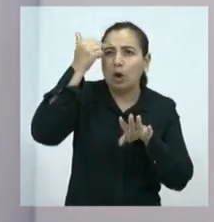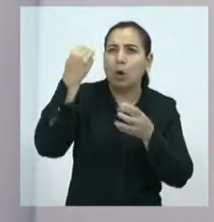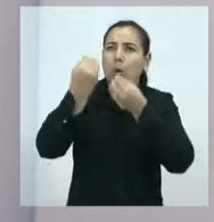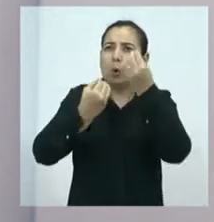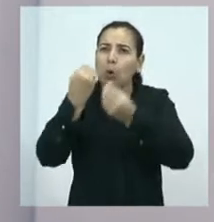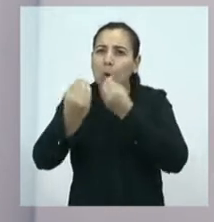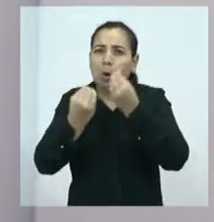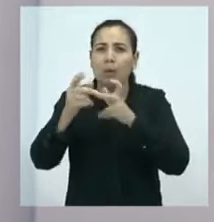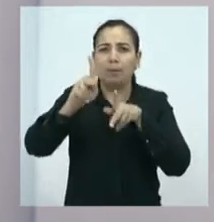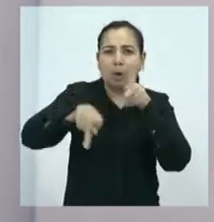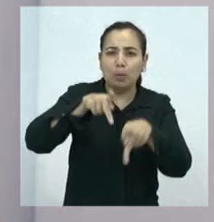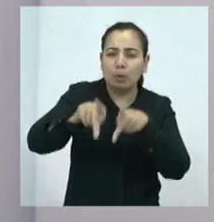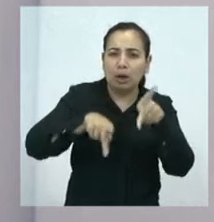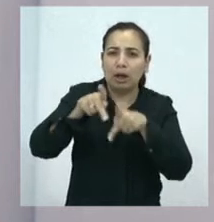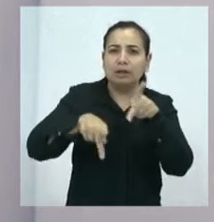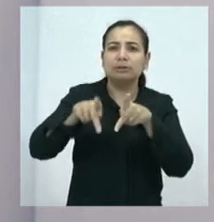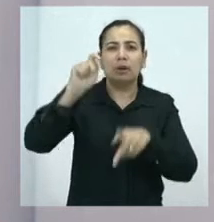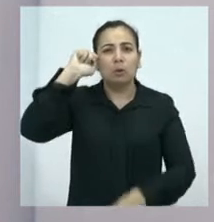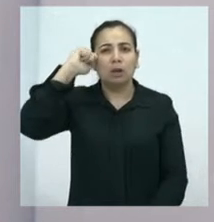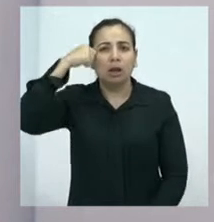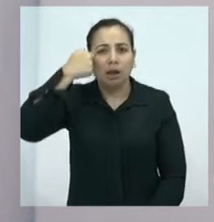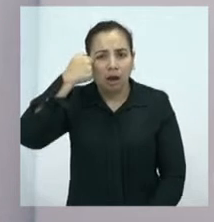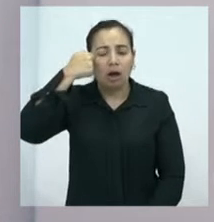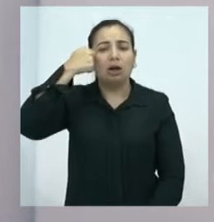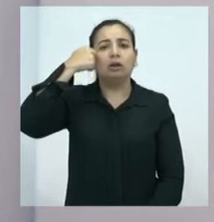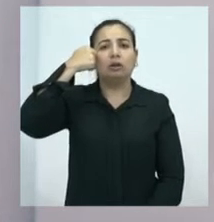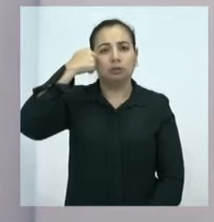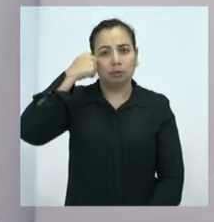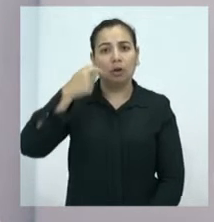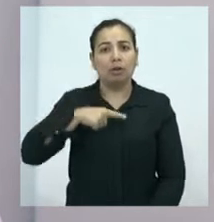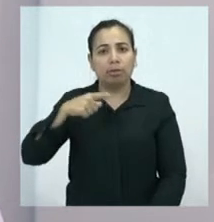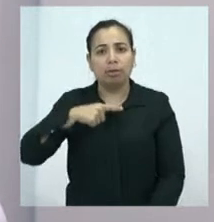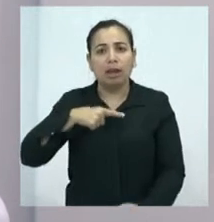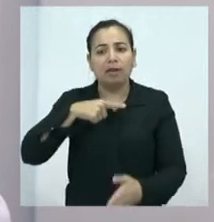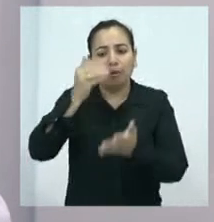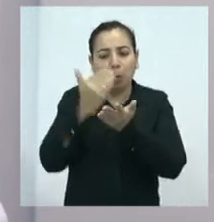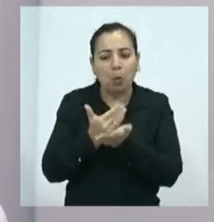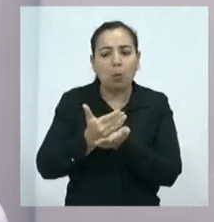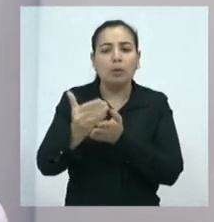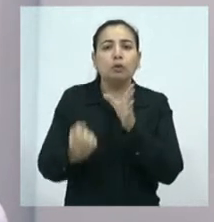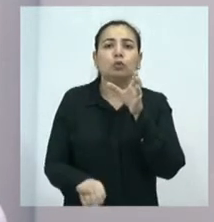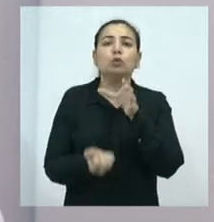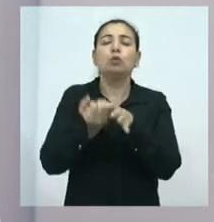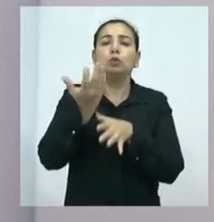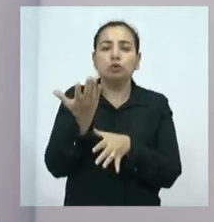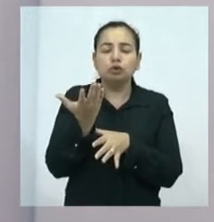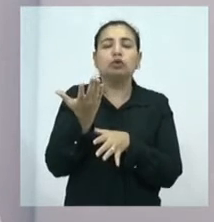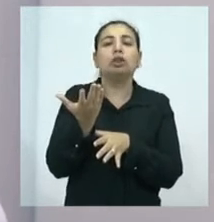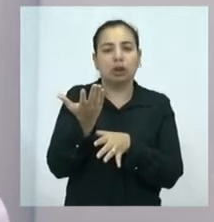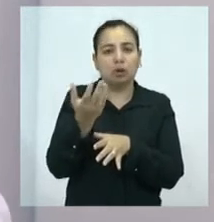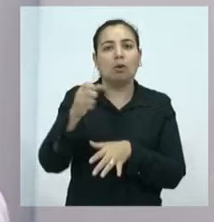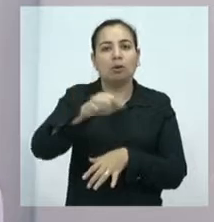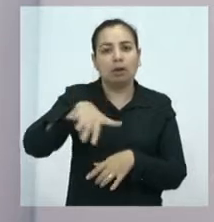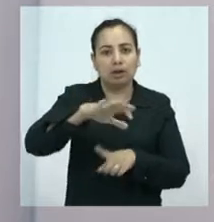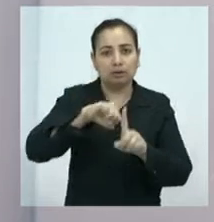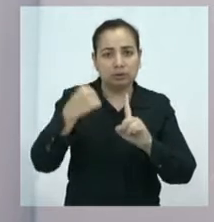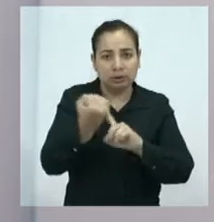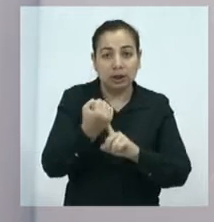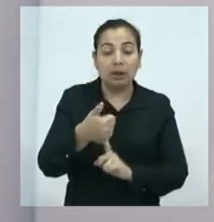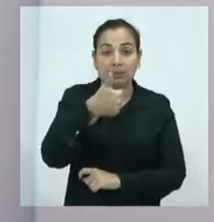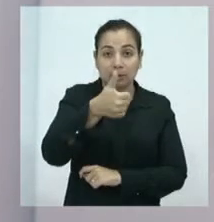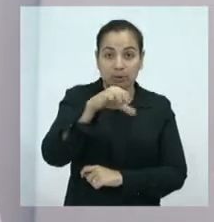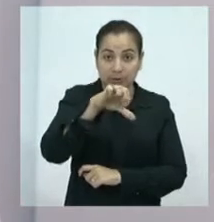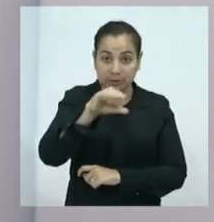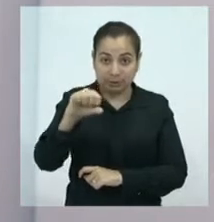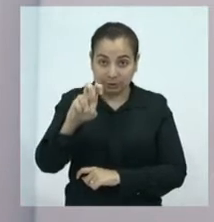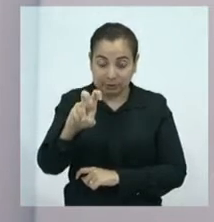negra foi introduzida na sociedade brasileira. E a partir de 1995, passou-se a